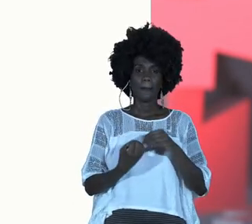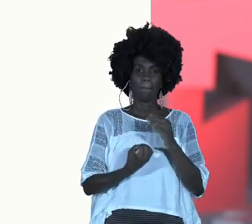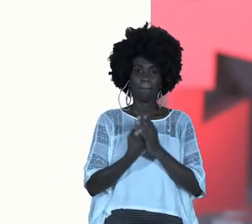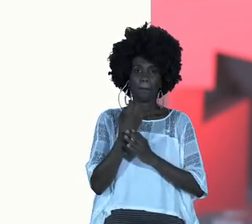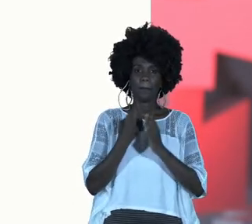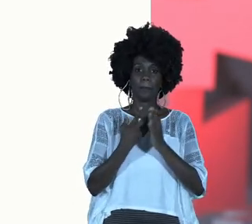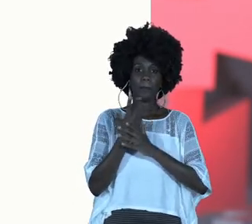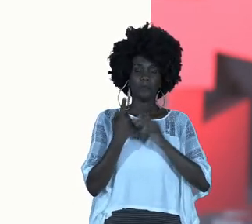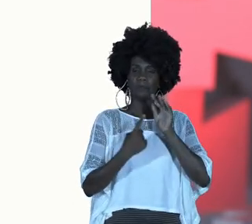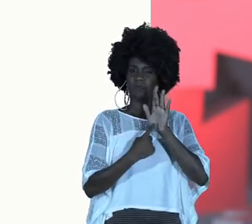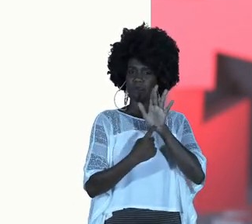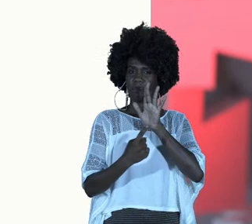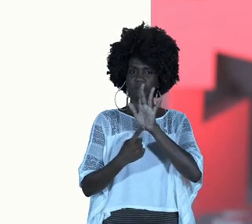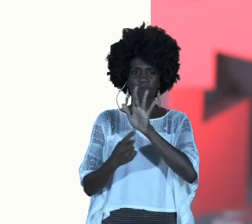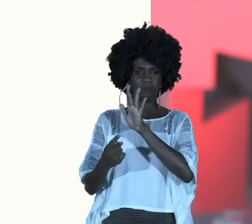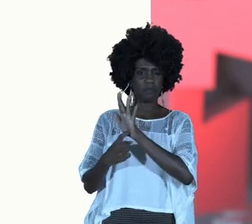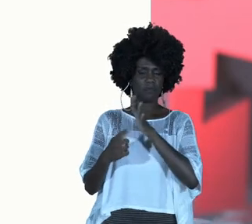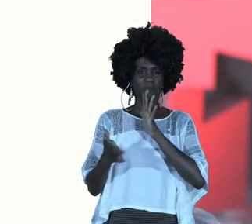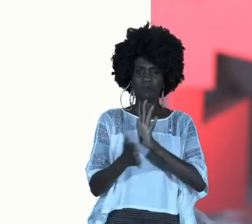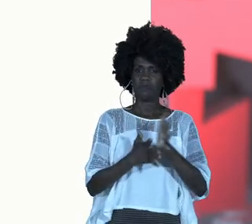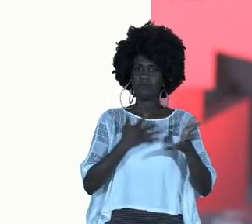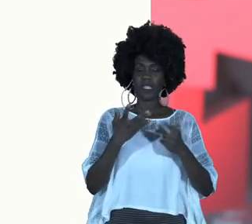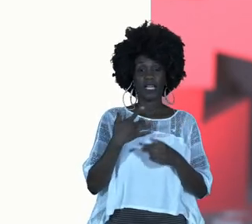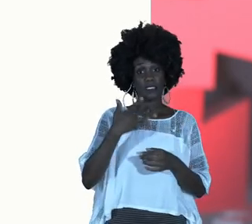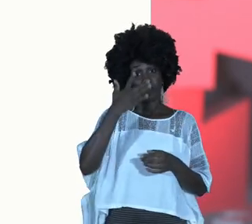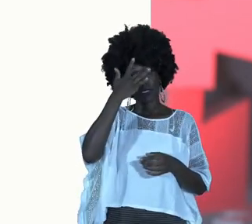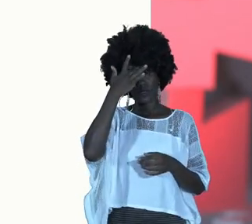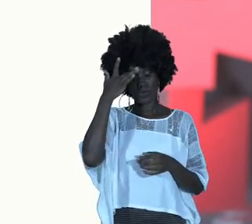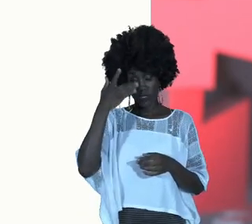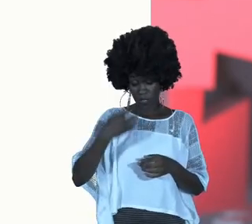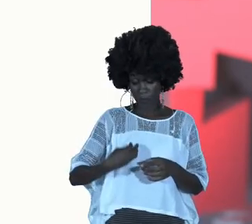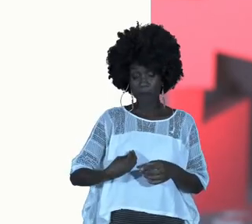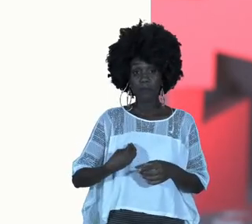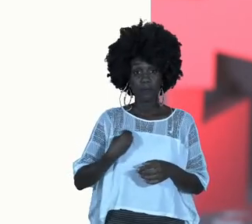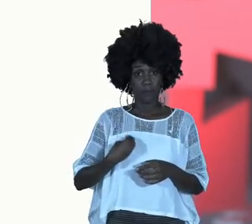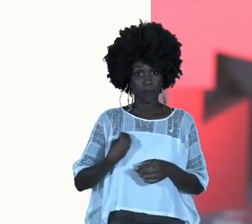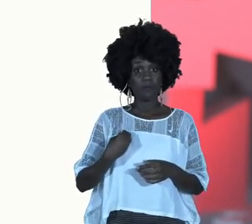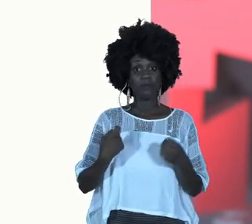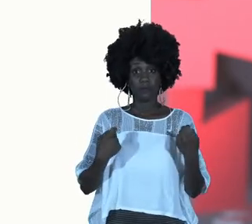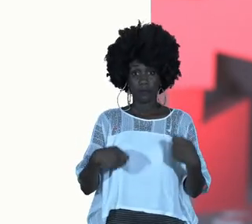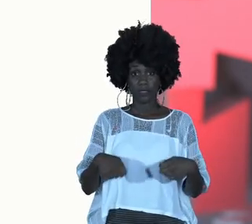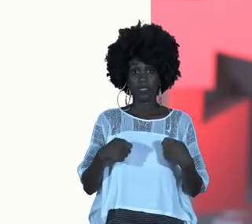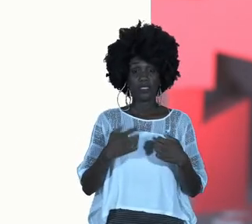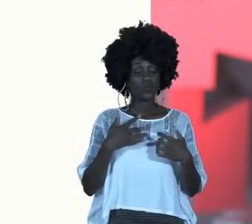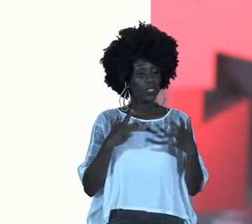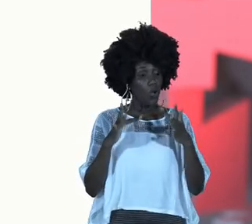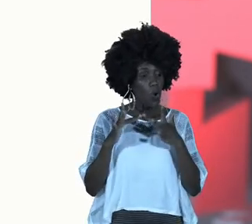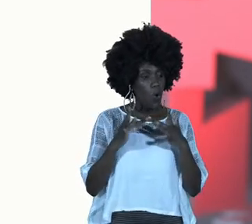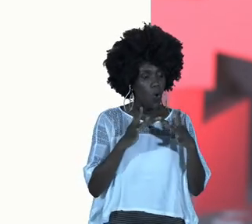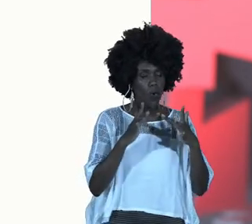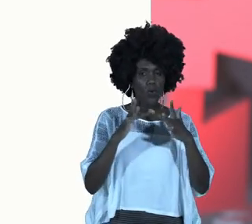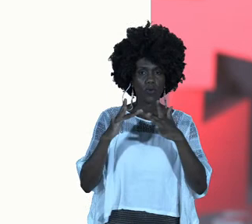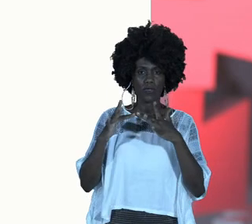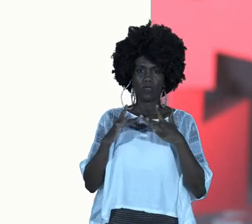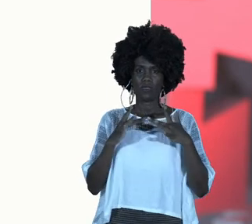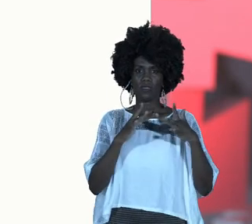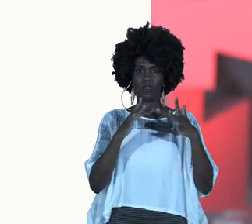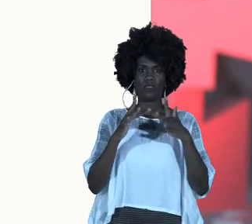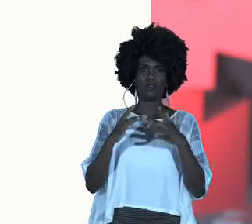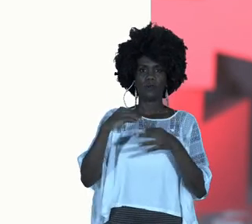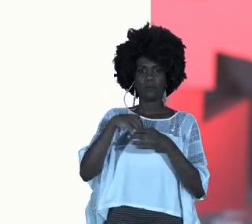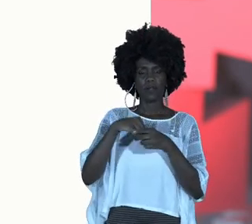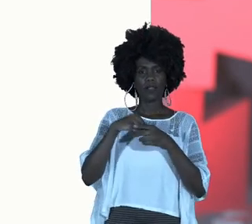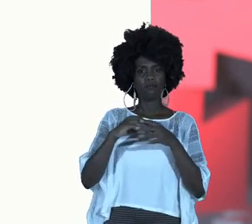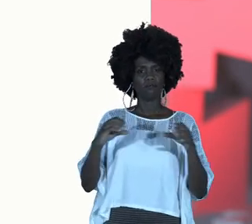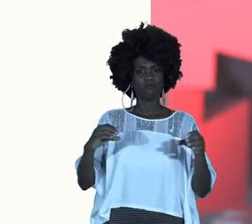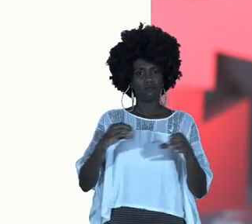instalações maravilhosas, as pessoas têm que estar presentes, as pessoas têm que interagir para que essa obra se complete.